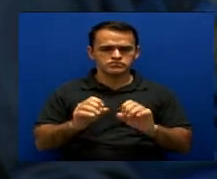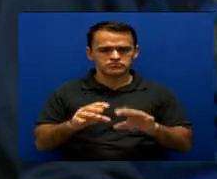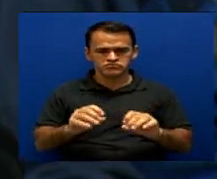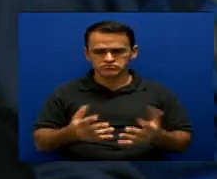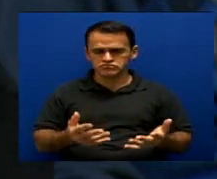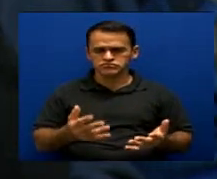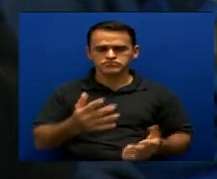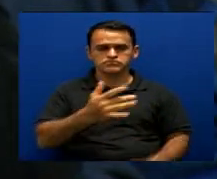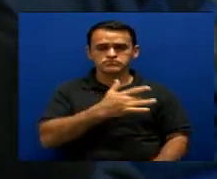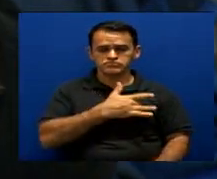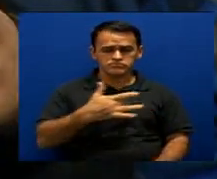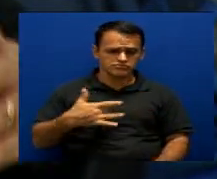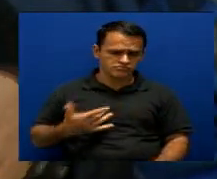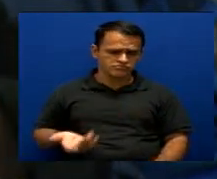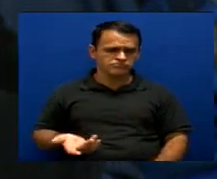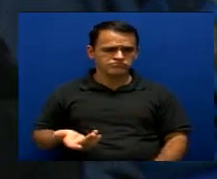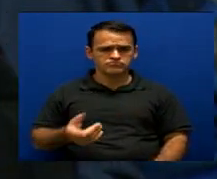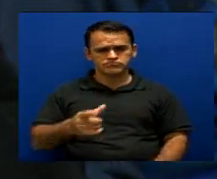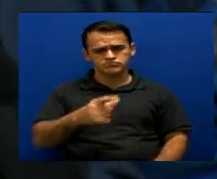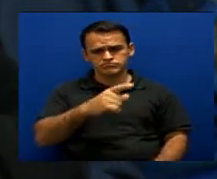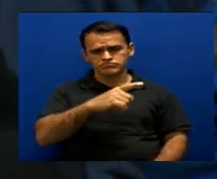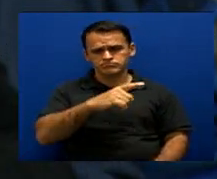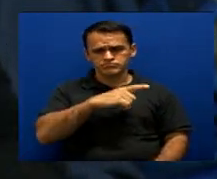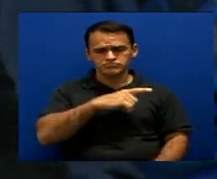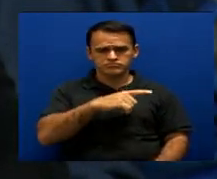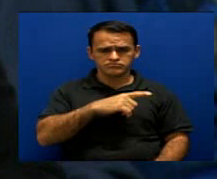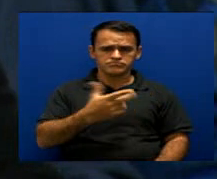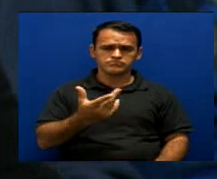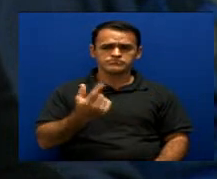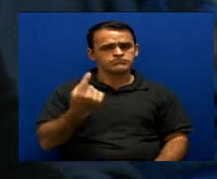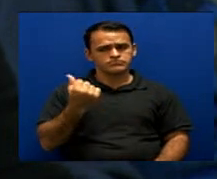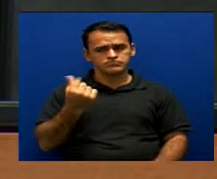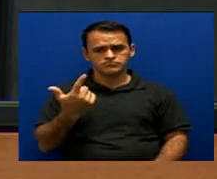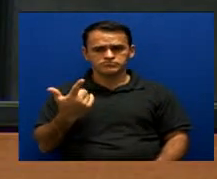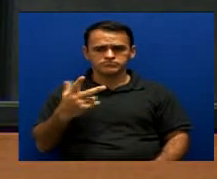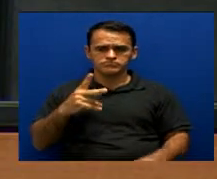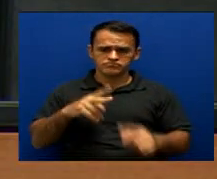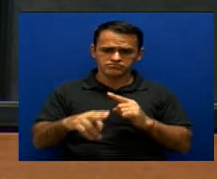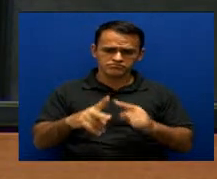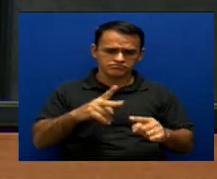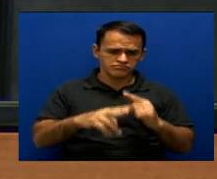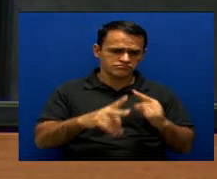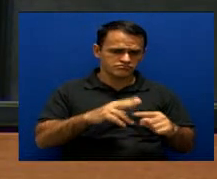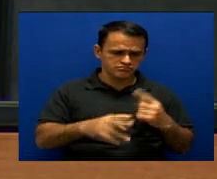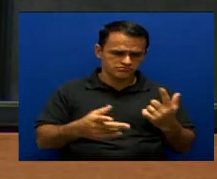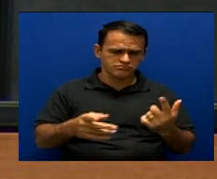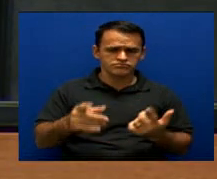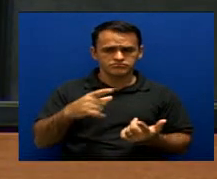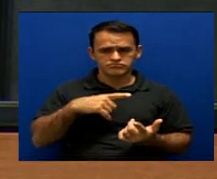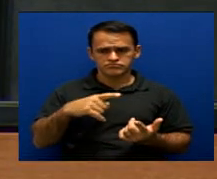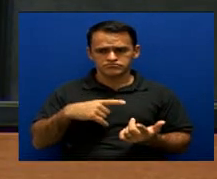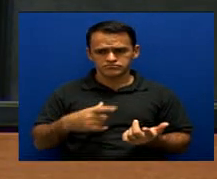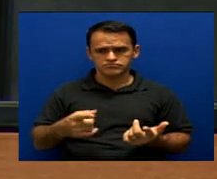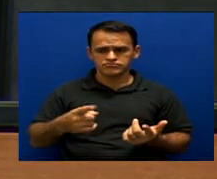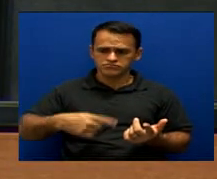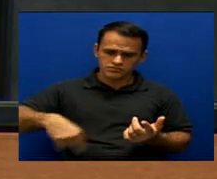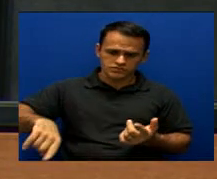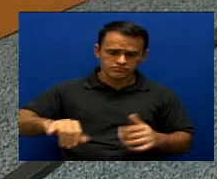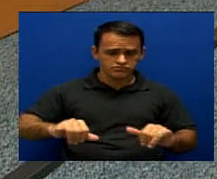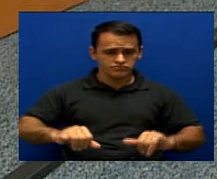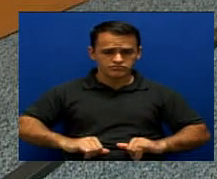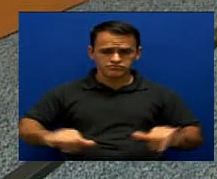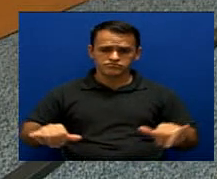saúde nós sofremos as contenções orçamentárias portanto também sofremos o